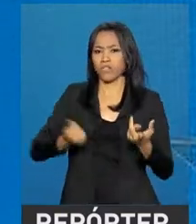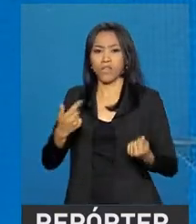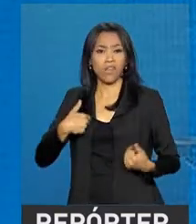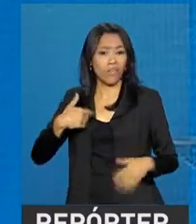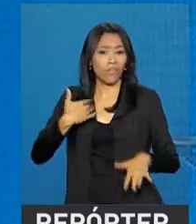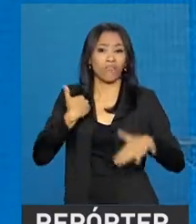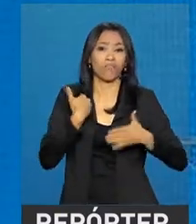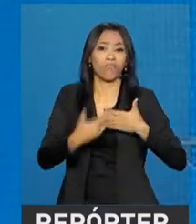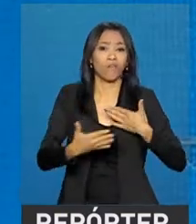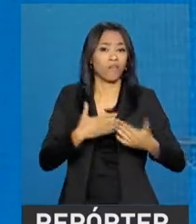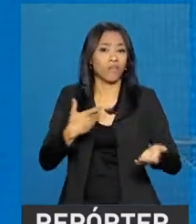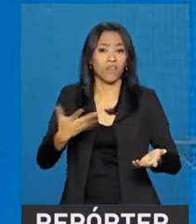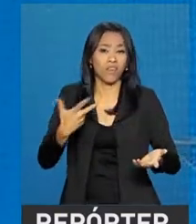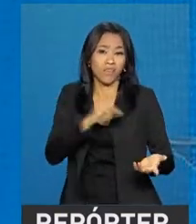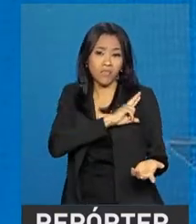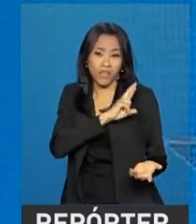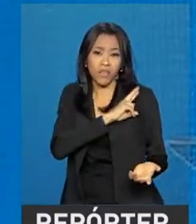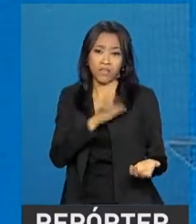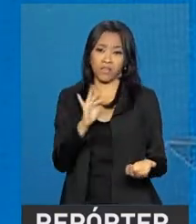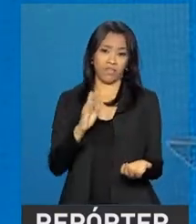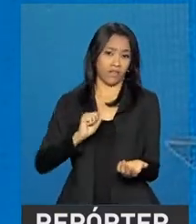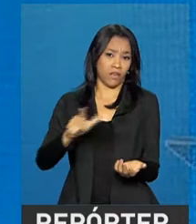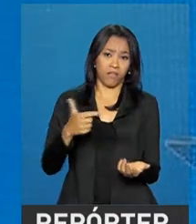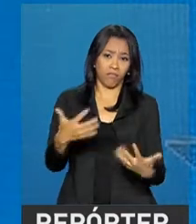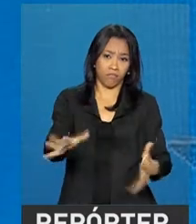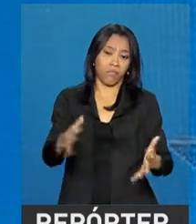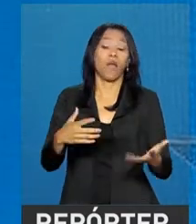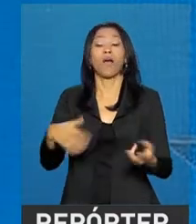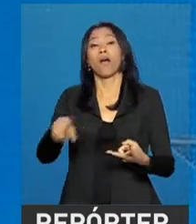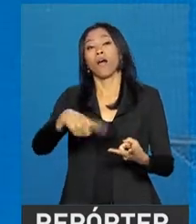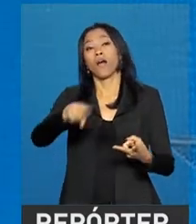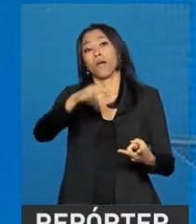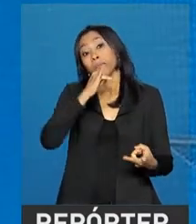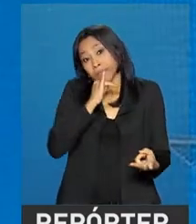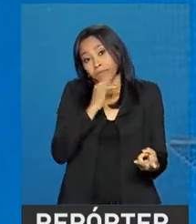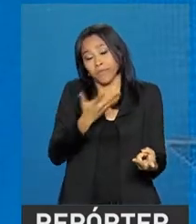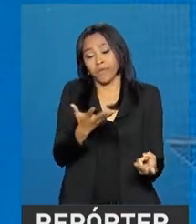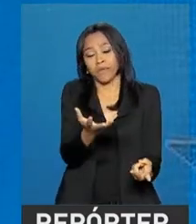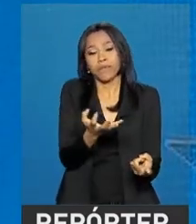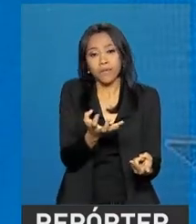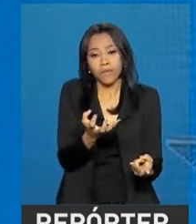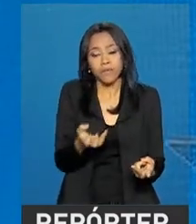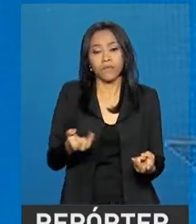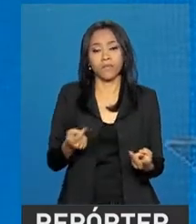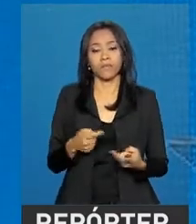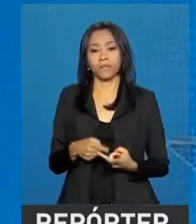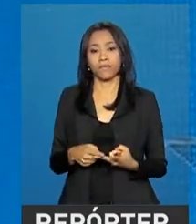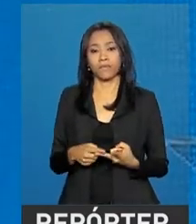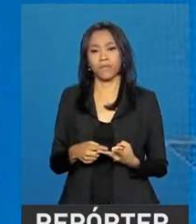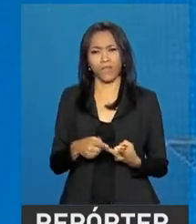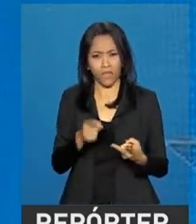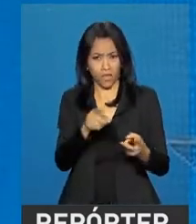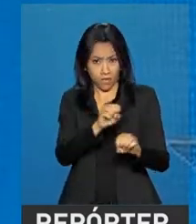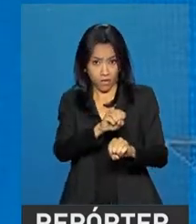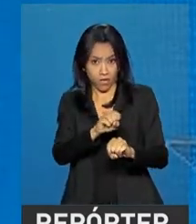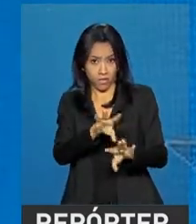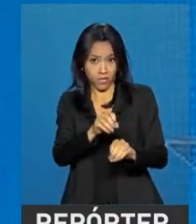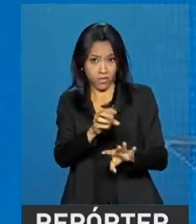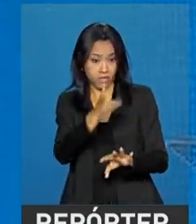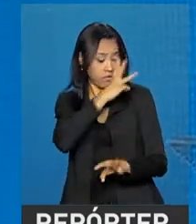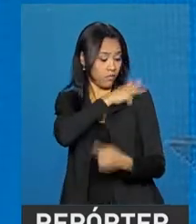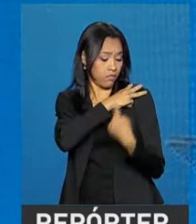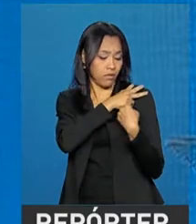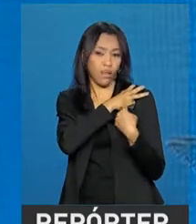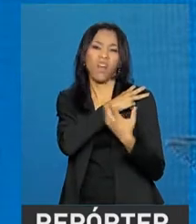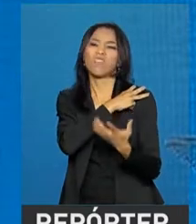responsabilidade fiscal jornal eu quero por exemplo a no tocante ao ensino médio eu quero